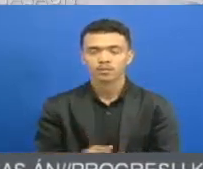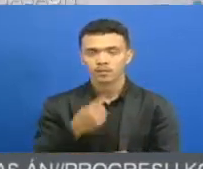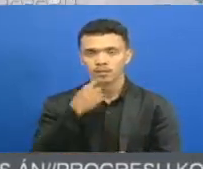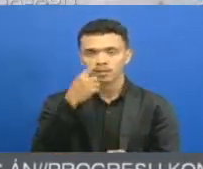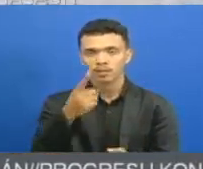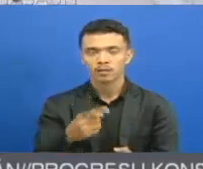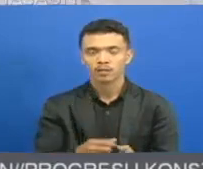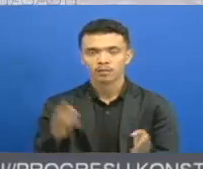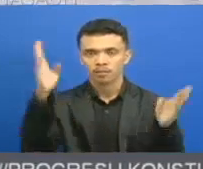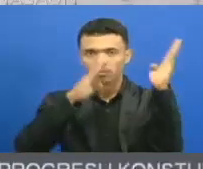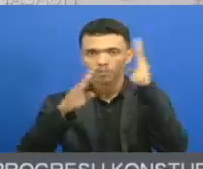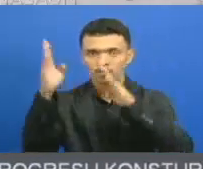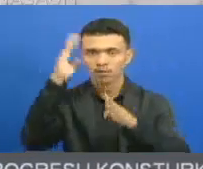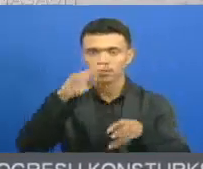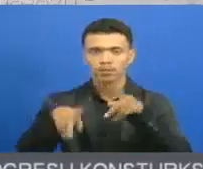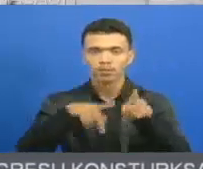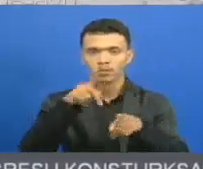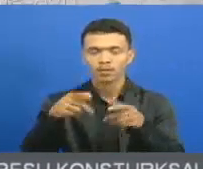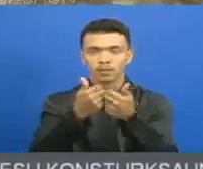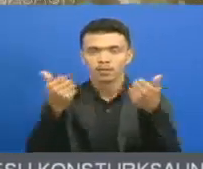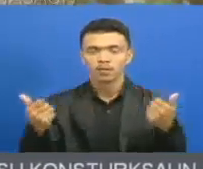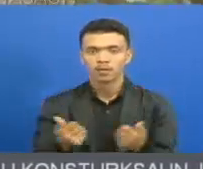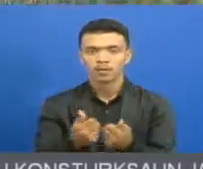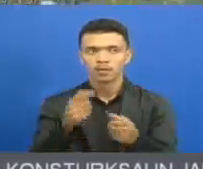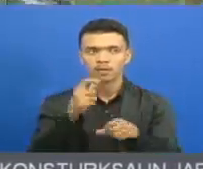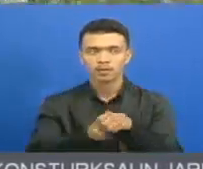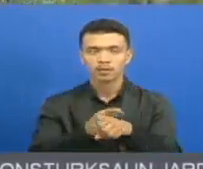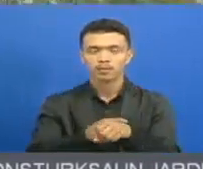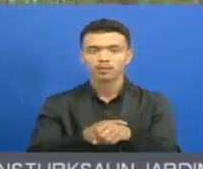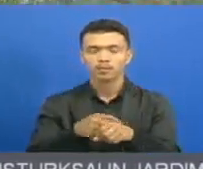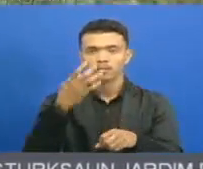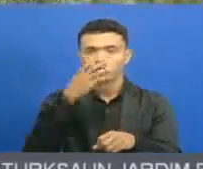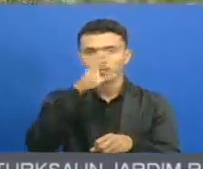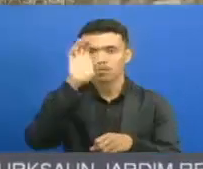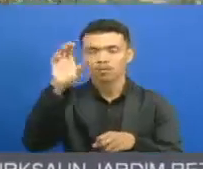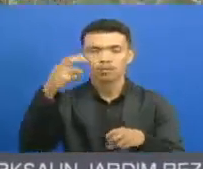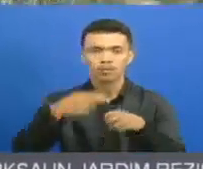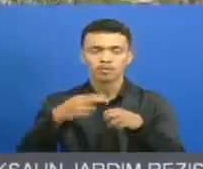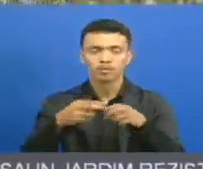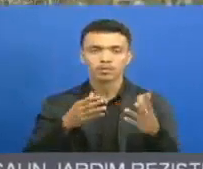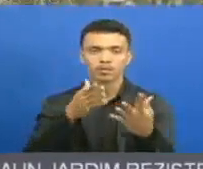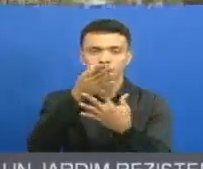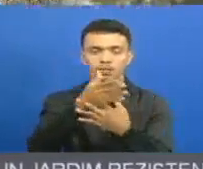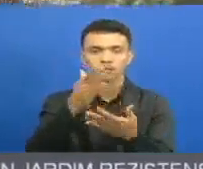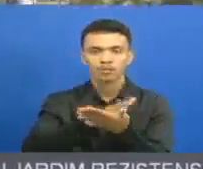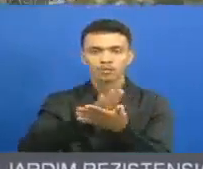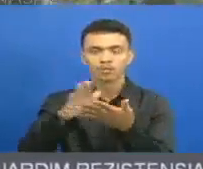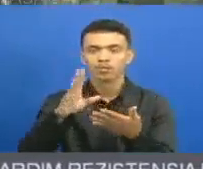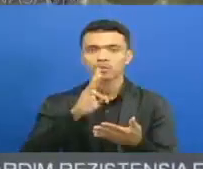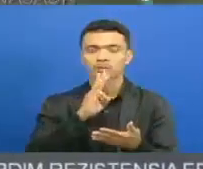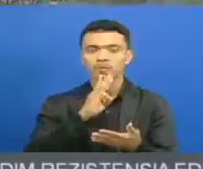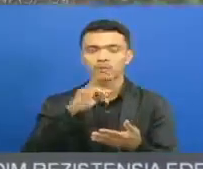confirma. Problema nebe comunidade aldeia Faturui, tempo bailorong susar a seisu bemos. No sosa de jerigen